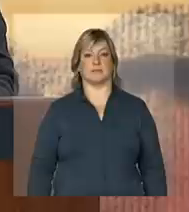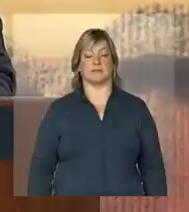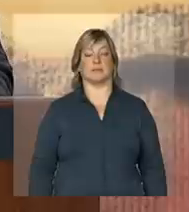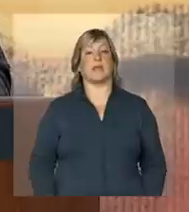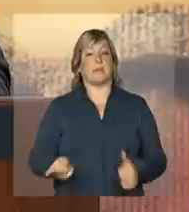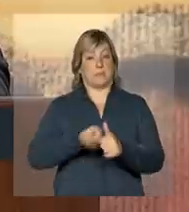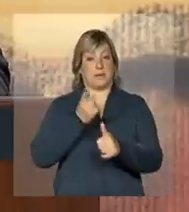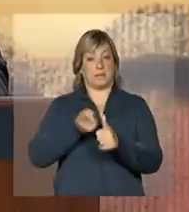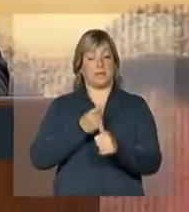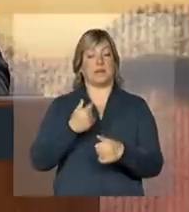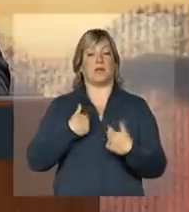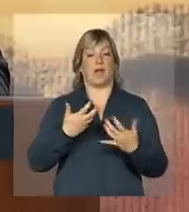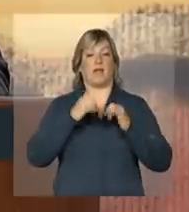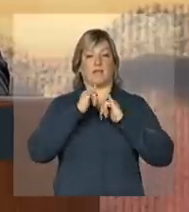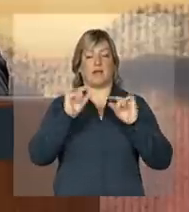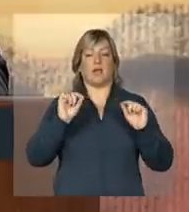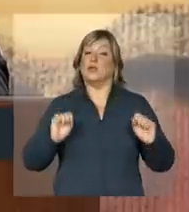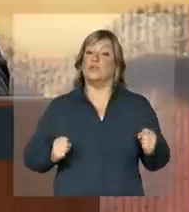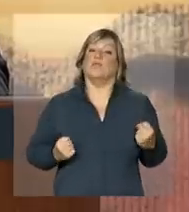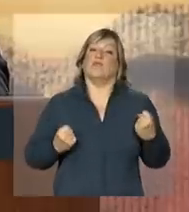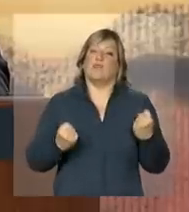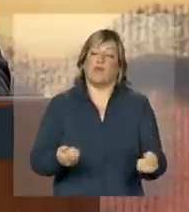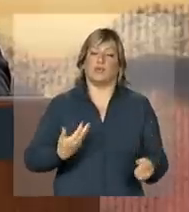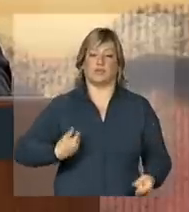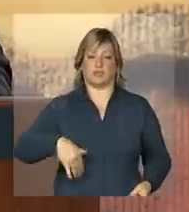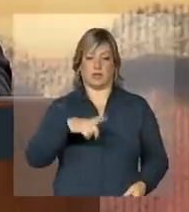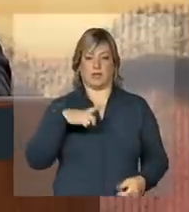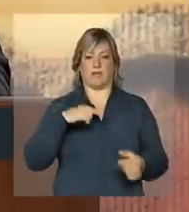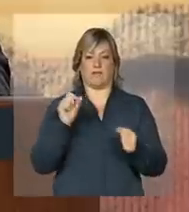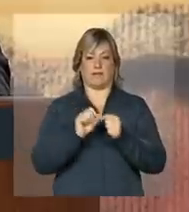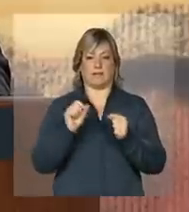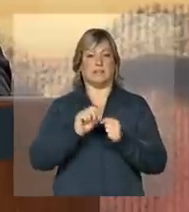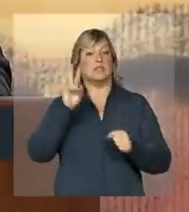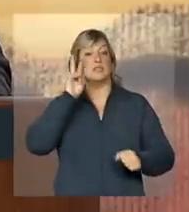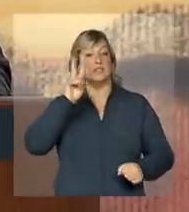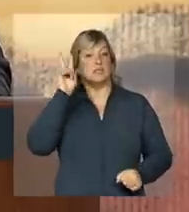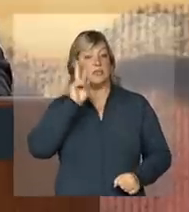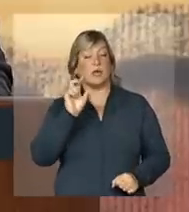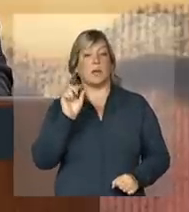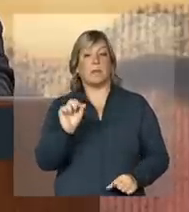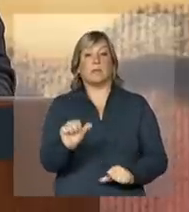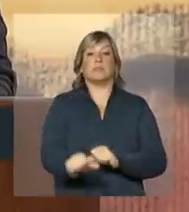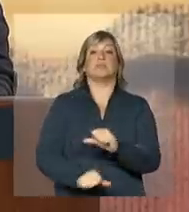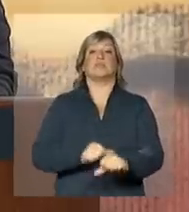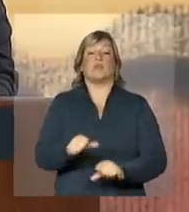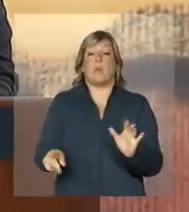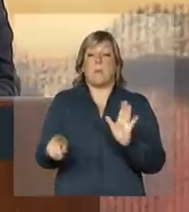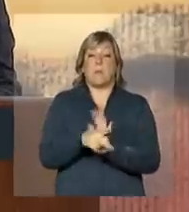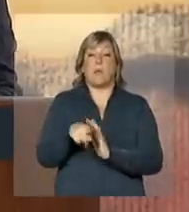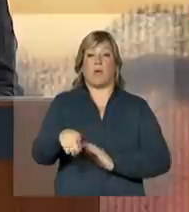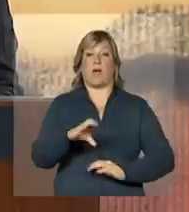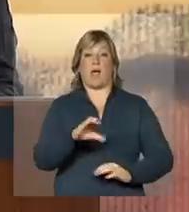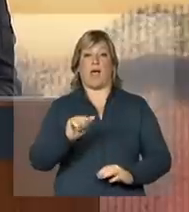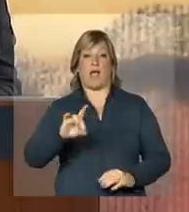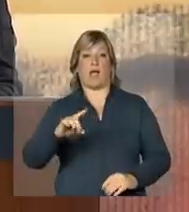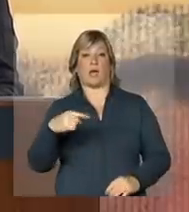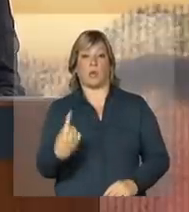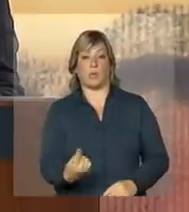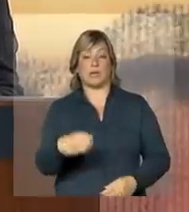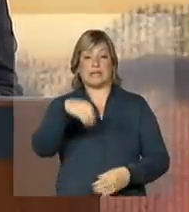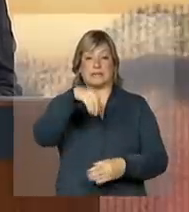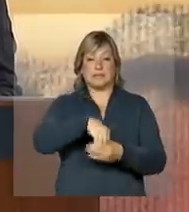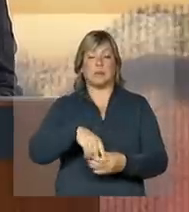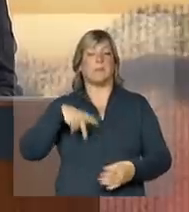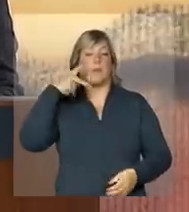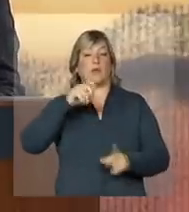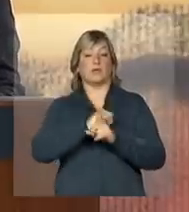em primeiro lugar eu destaco o esforço que nós estamos fazendo com relação à alteração do próprio cadastro único das políticas sociais do